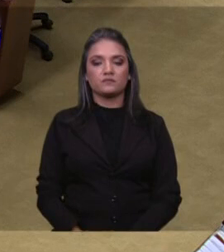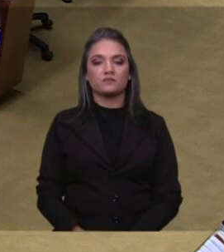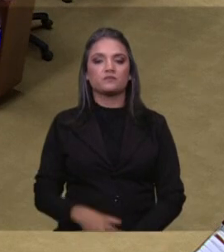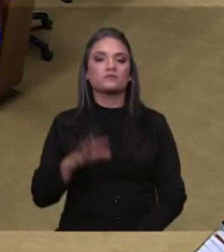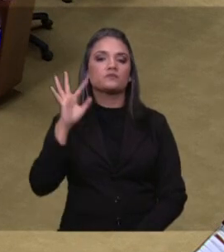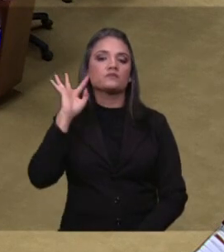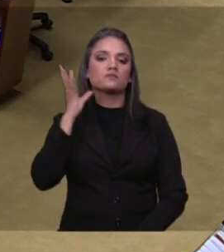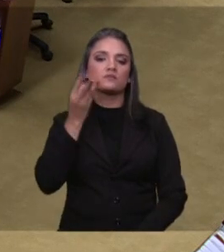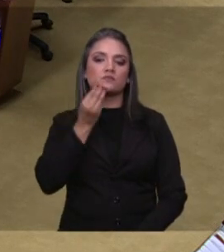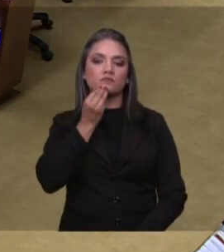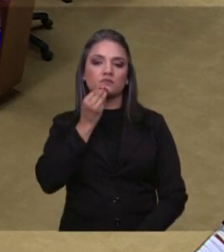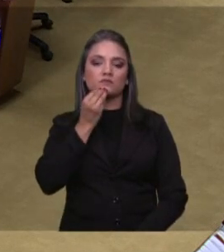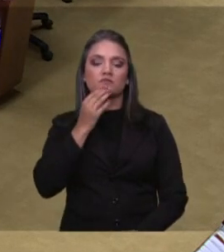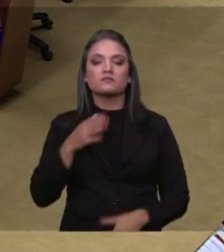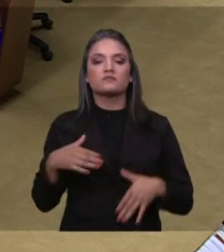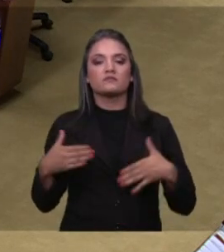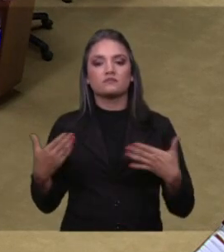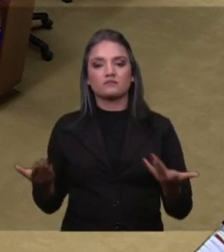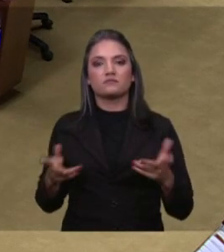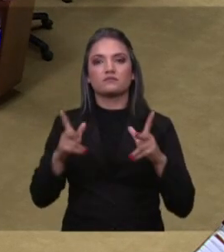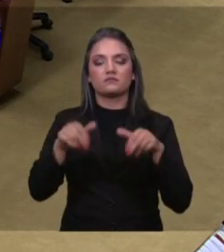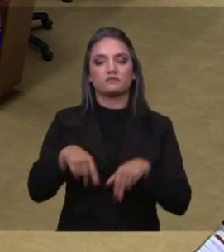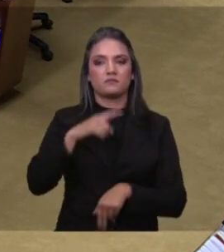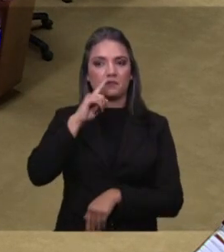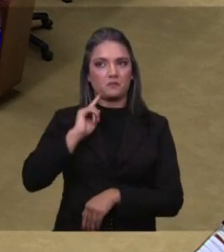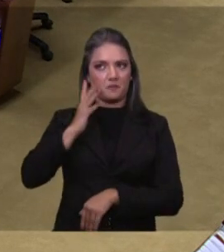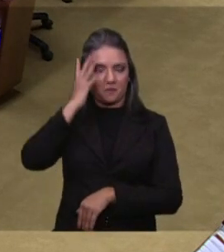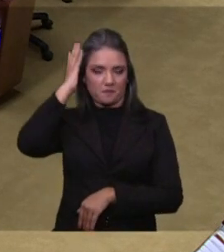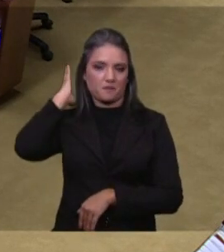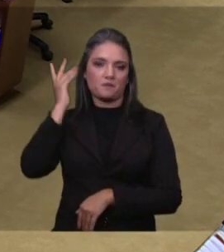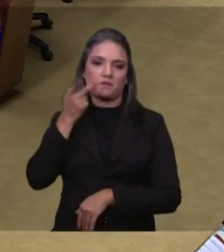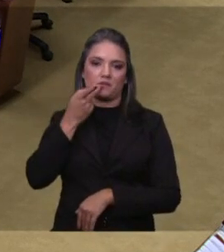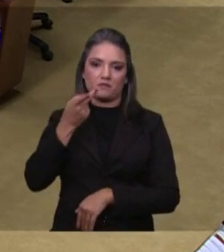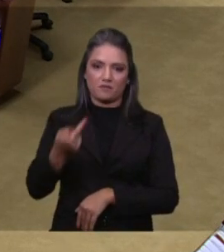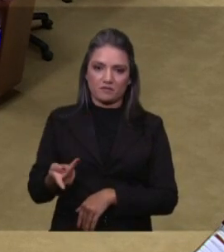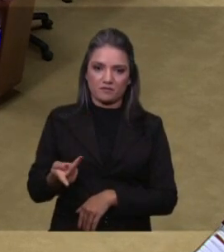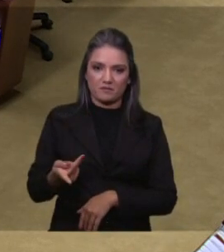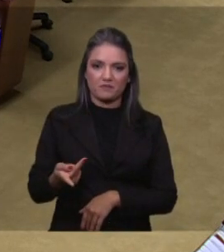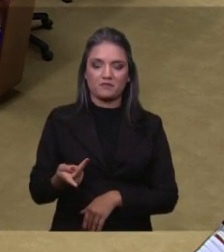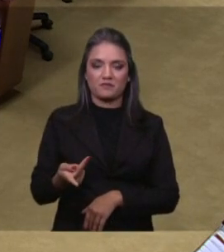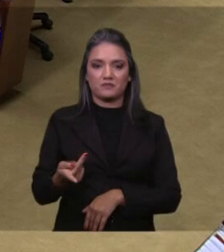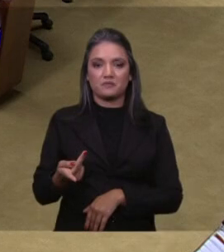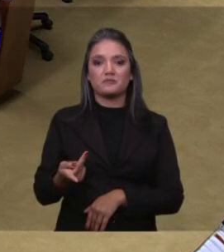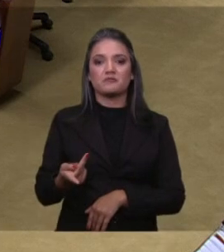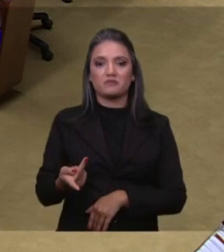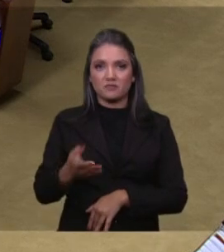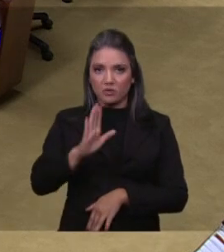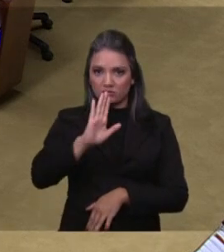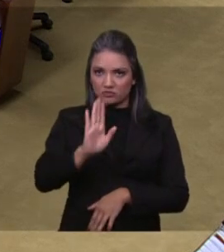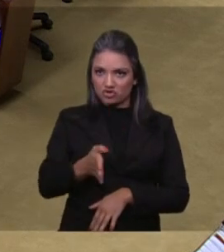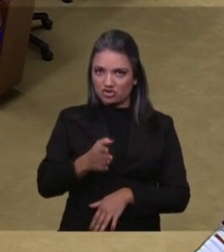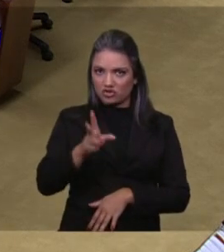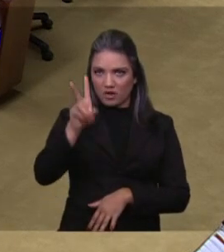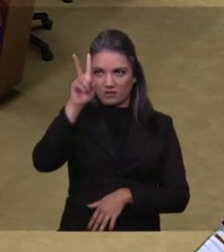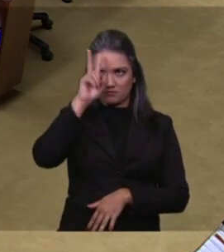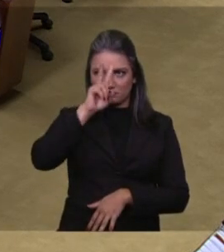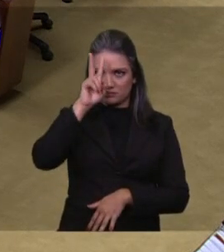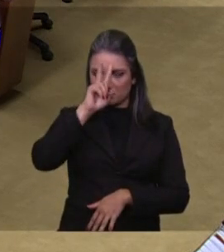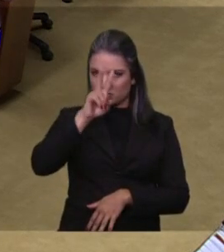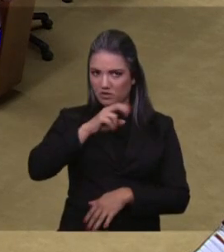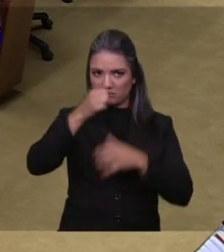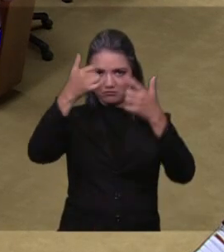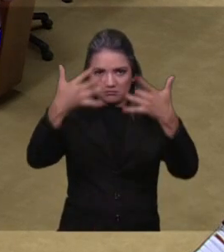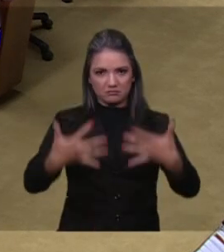do ministro Marco Aurélio, o embrulho está pautado, está colocado no